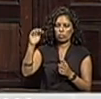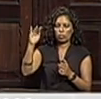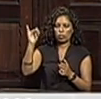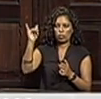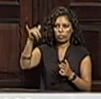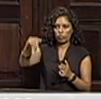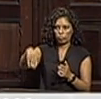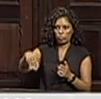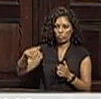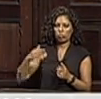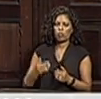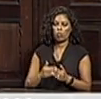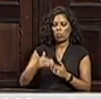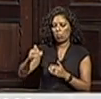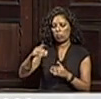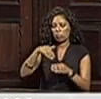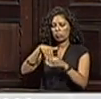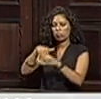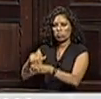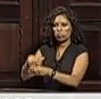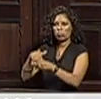votação.